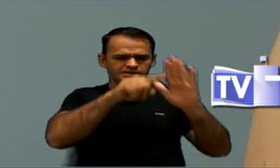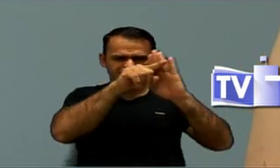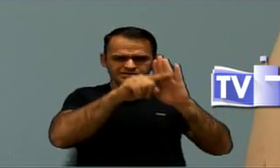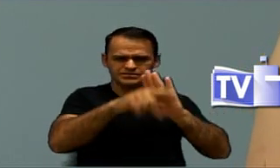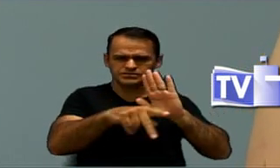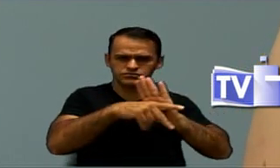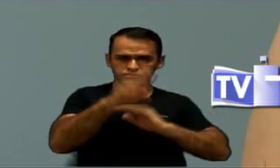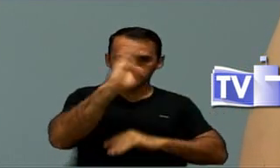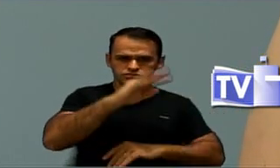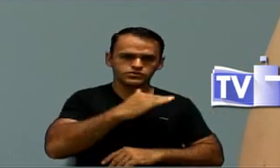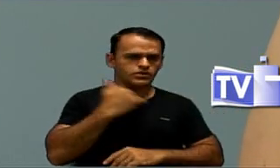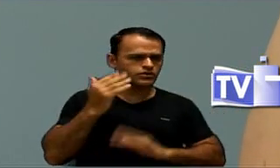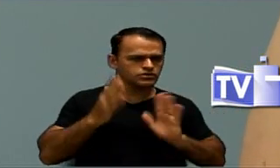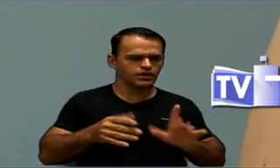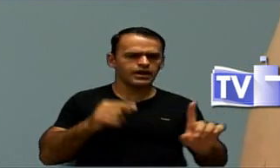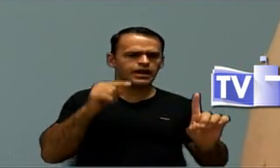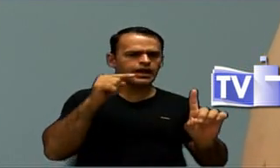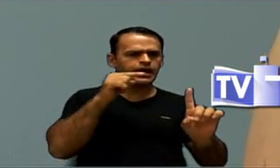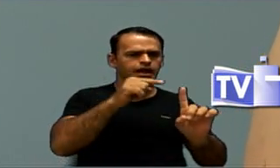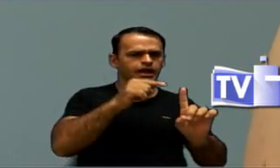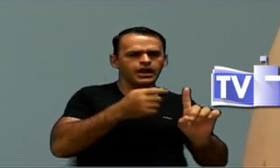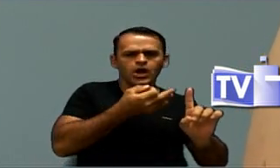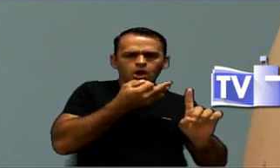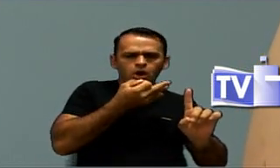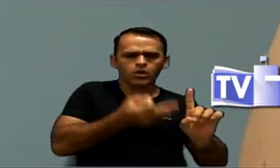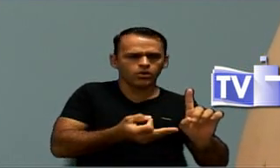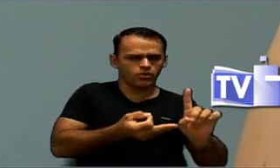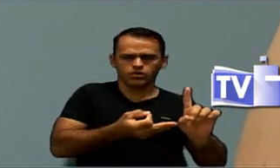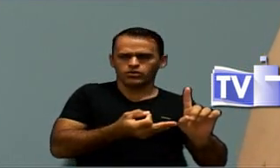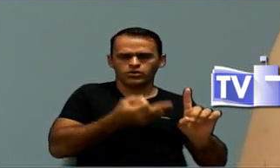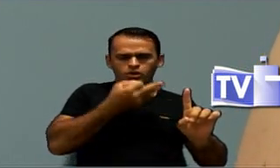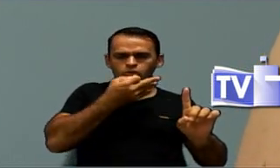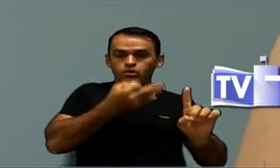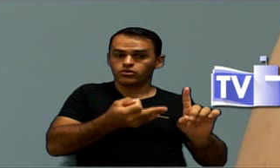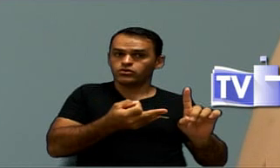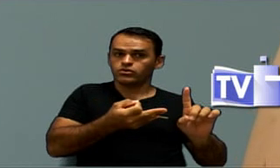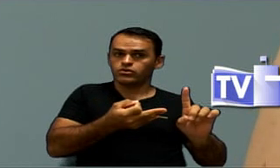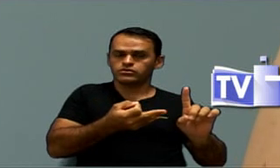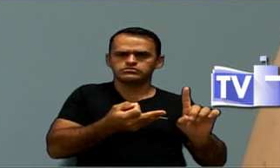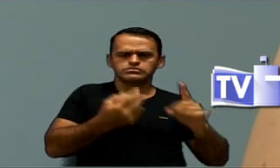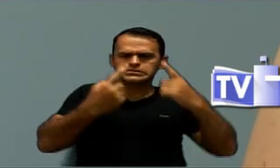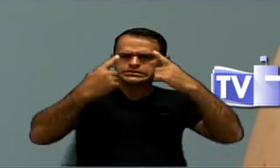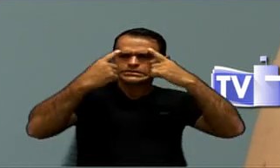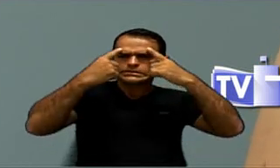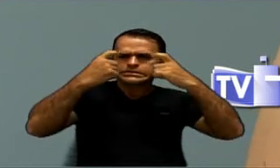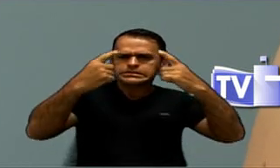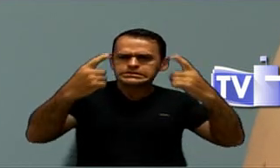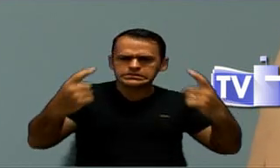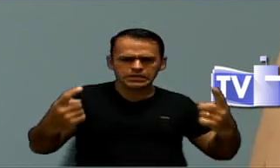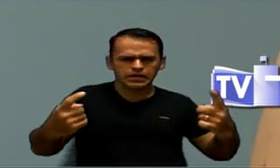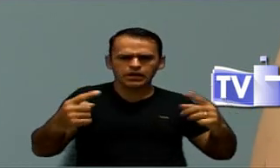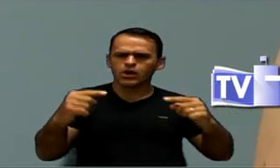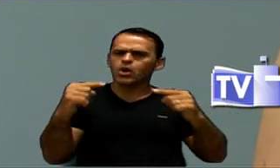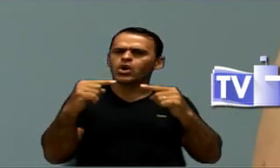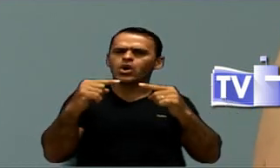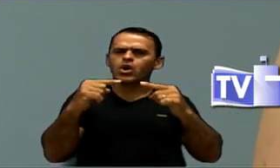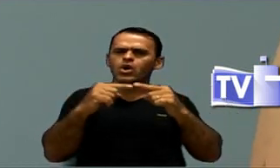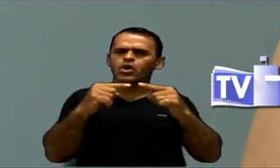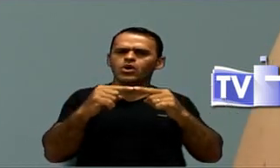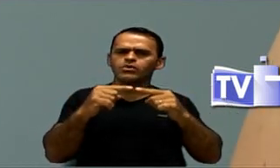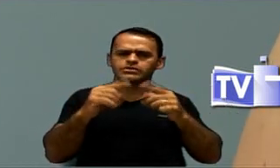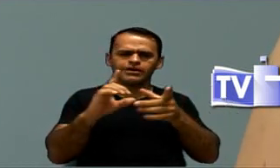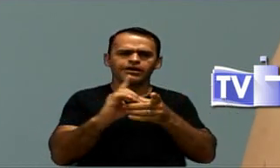já falecida, ela vai comentar que se tem um tipo de violência que é democrática, é a violência de